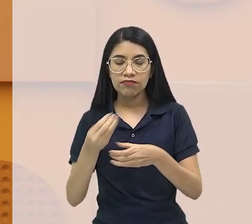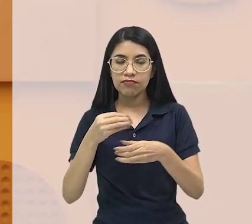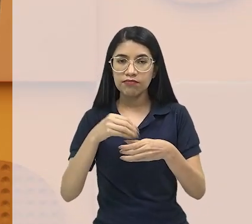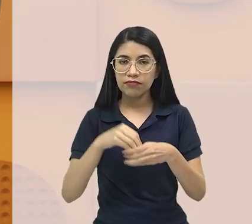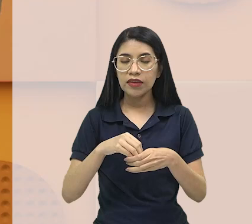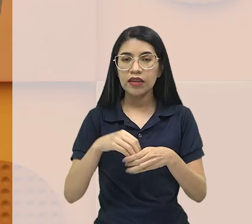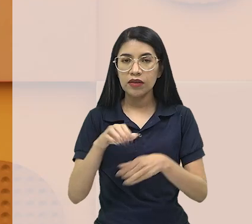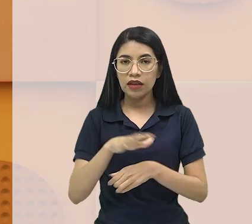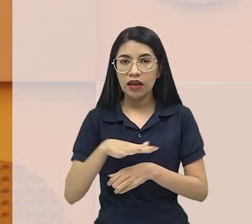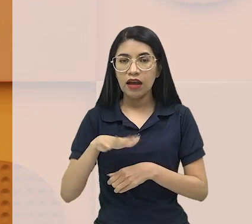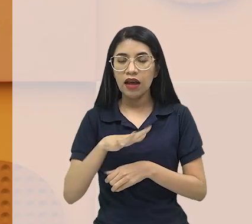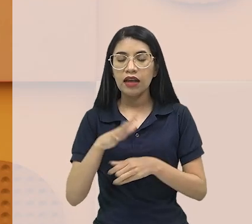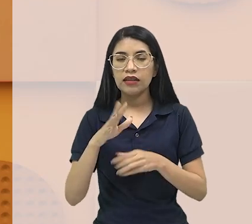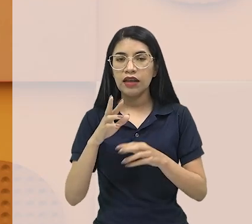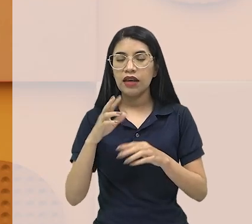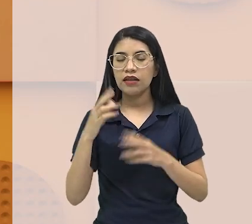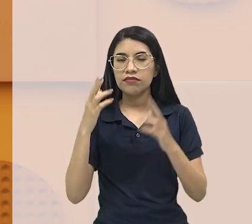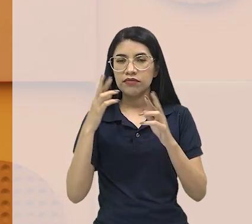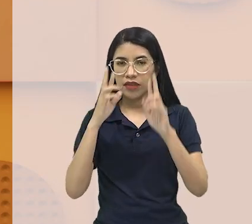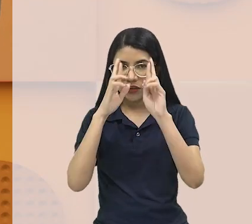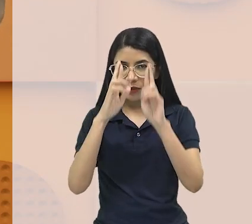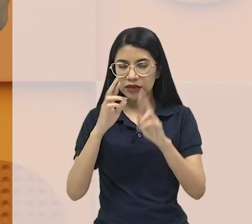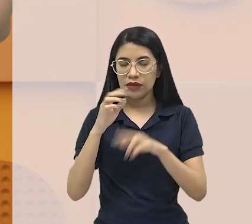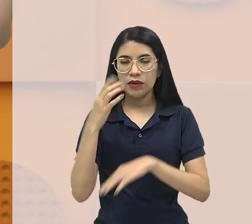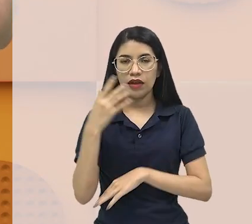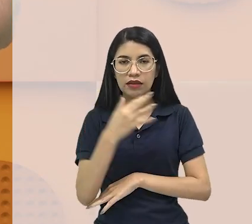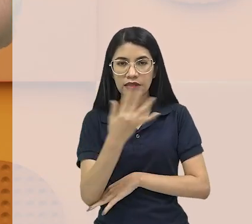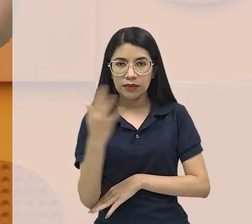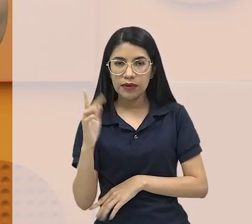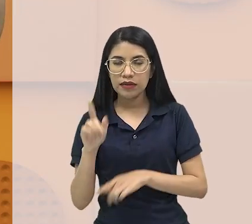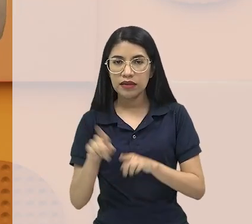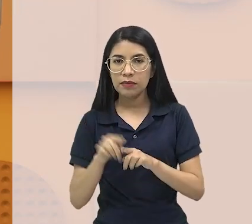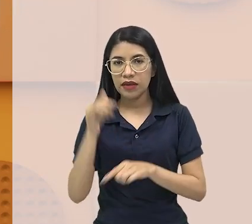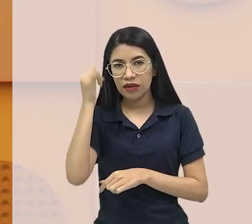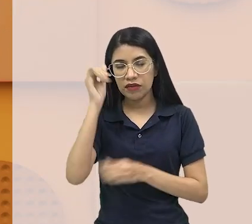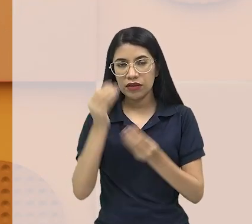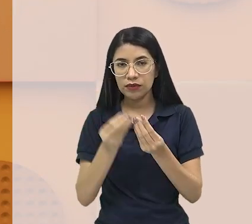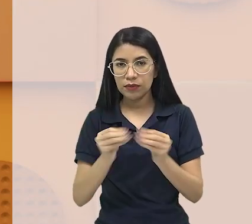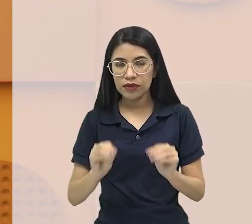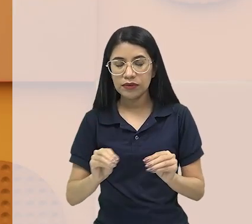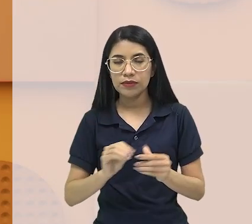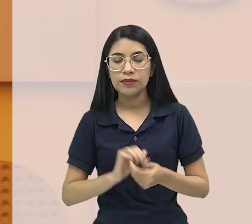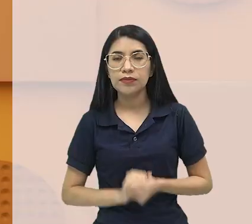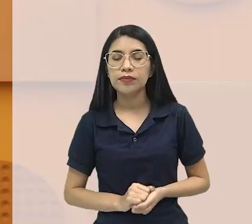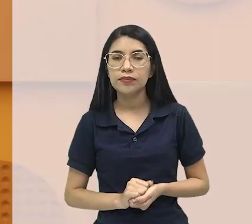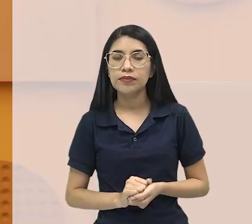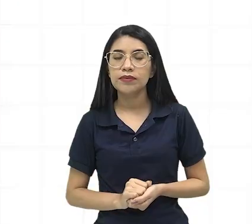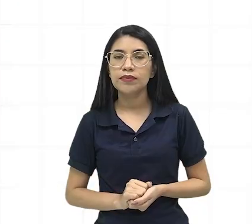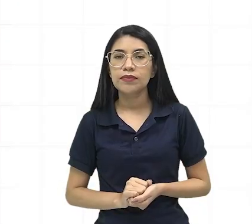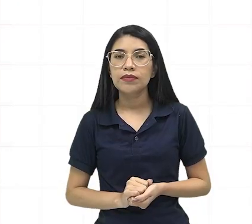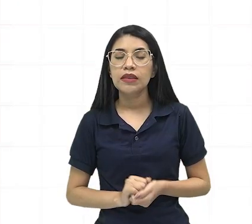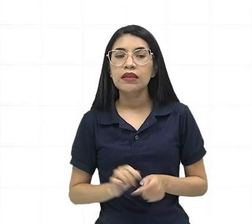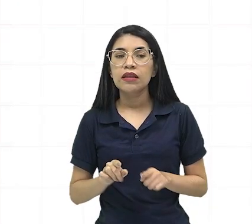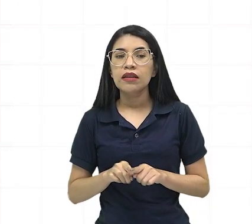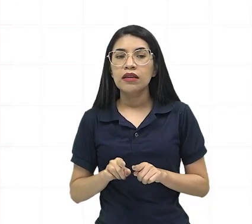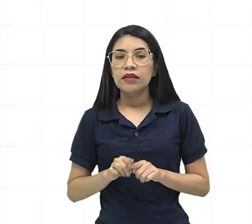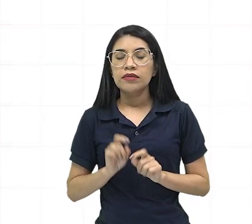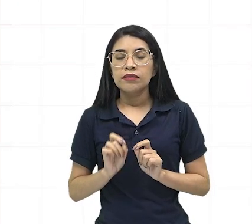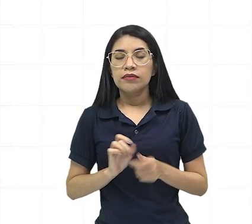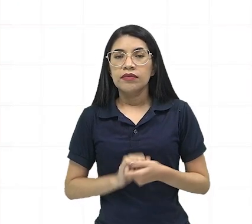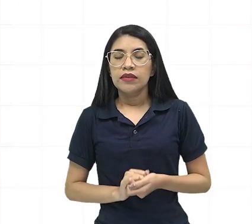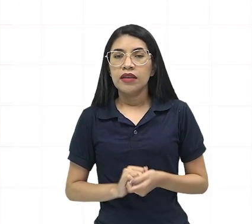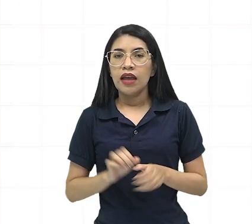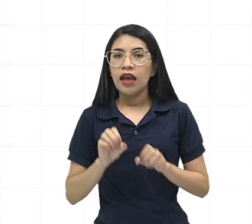dentro do respeito à natureza, sem trazer degradação. Correto? Outro ponto é a questão da educação e